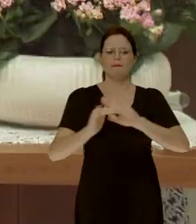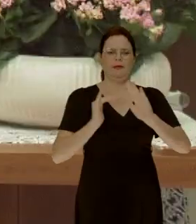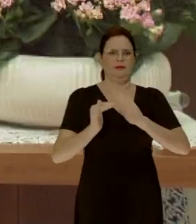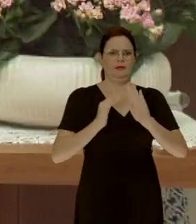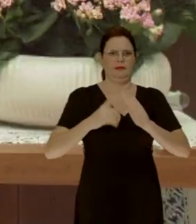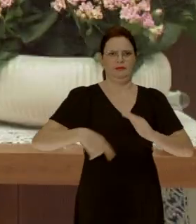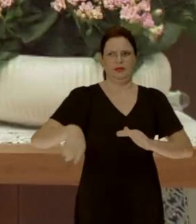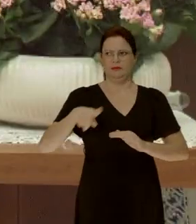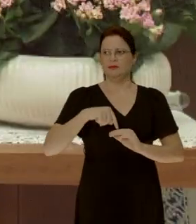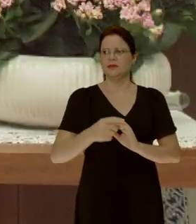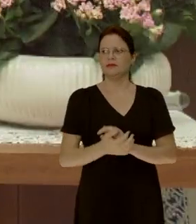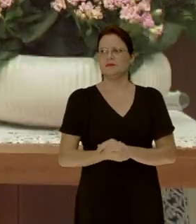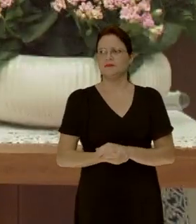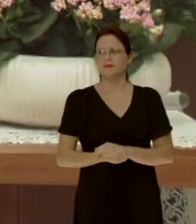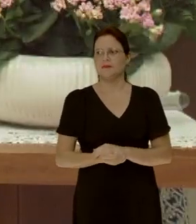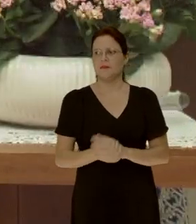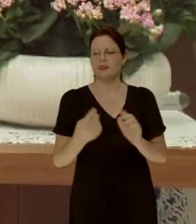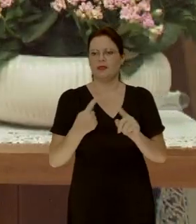aqui,